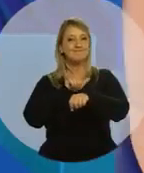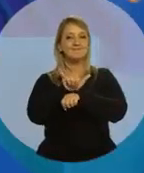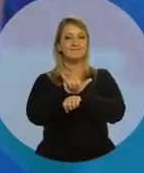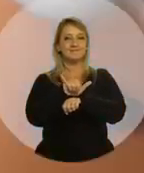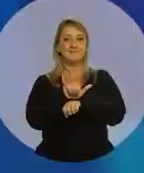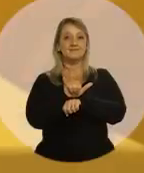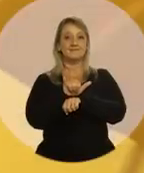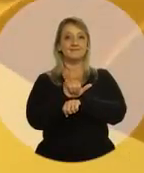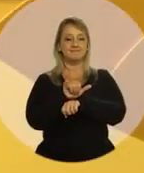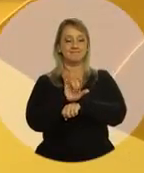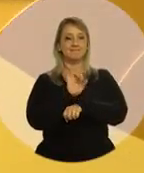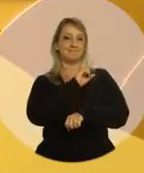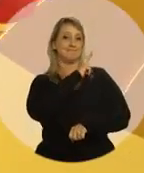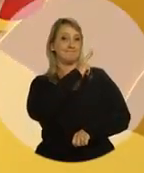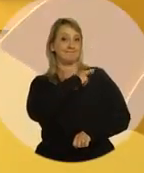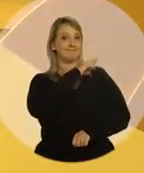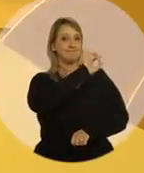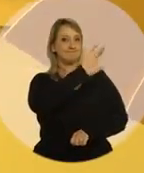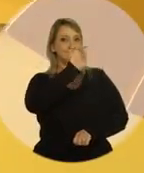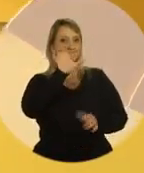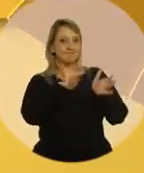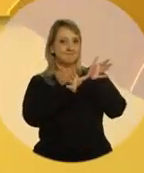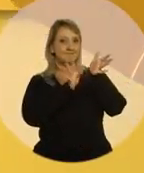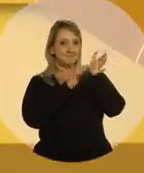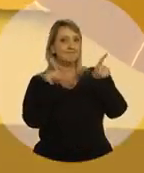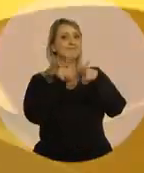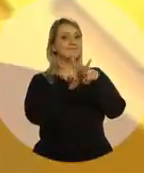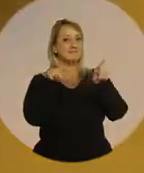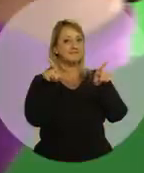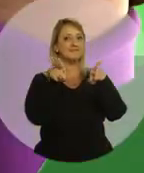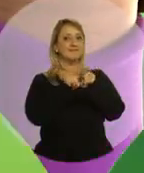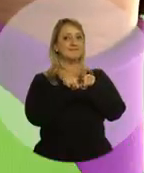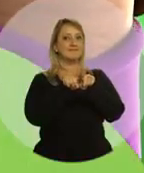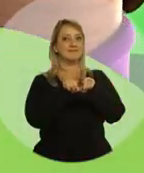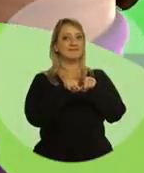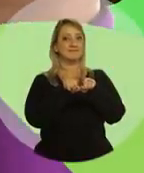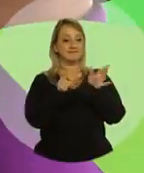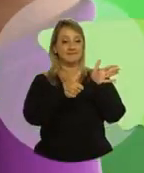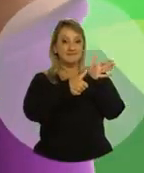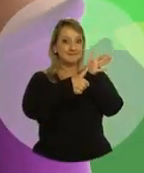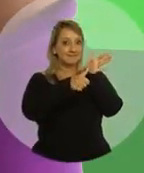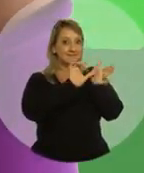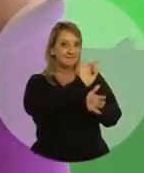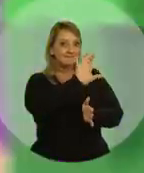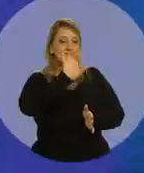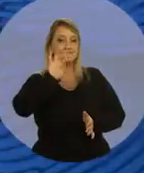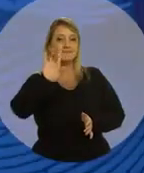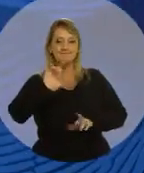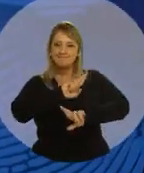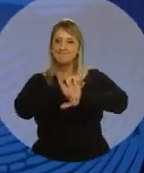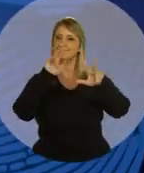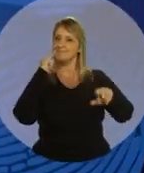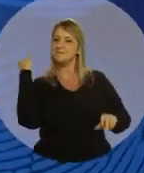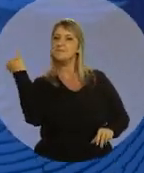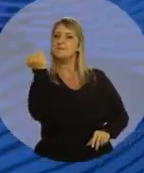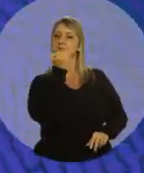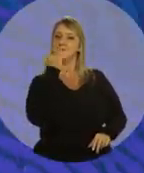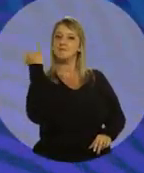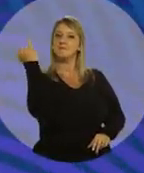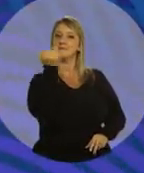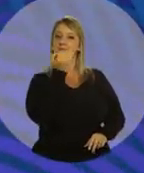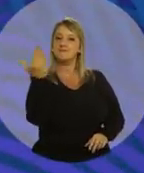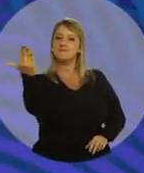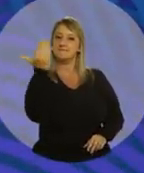pode faltar ninguém. A cidadania está na ponta do seu dedo também. A digital de cada um faz